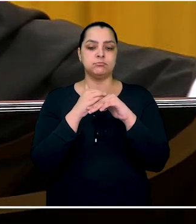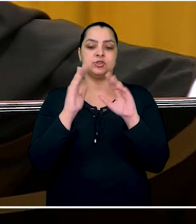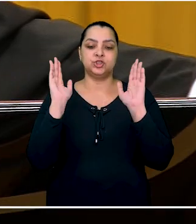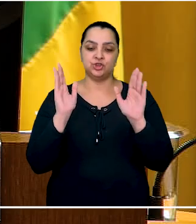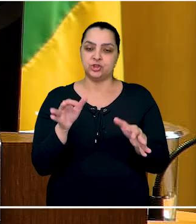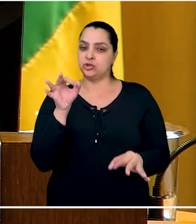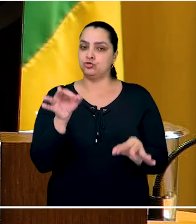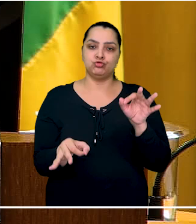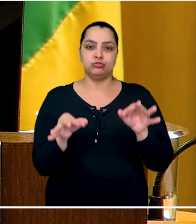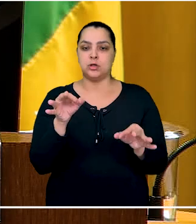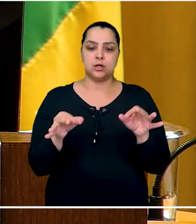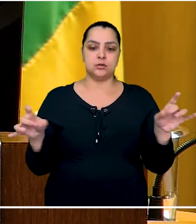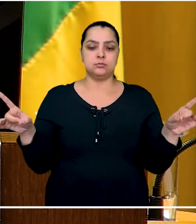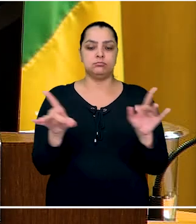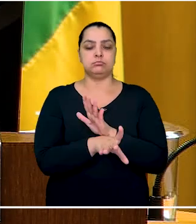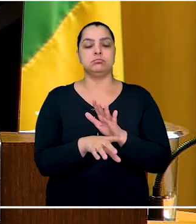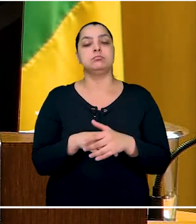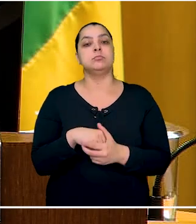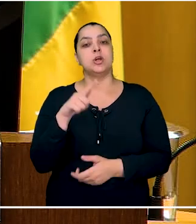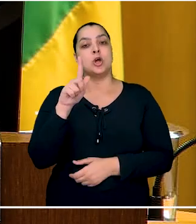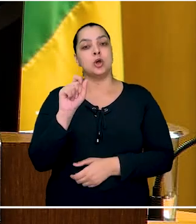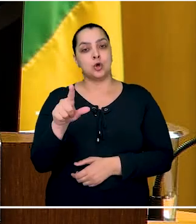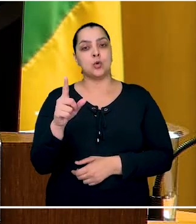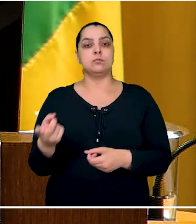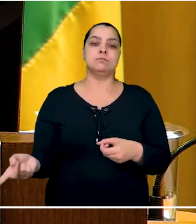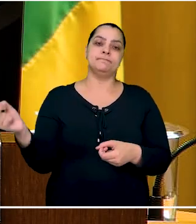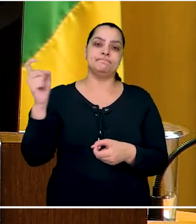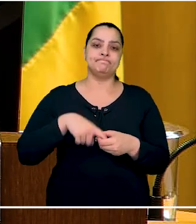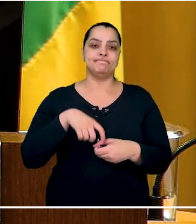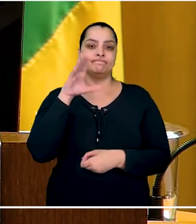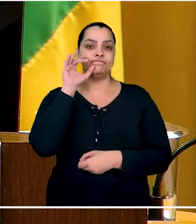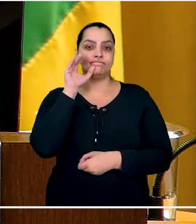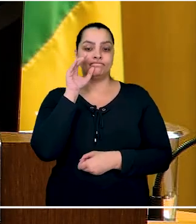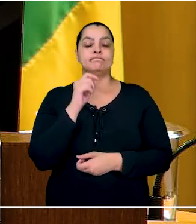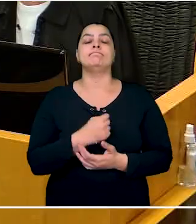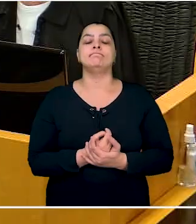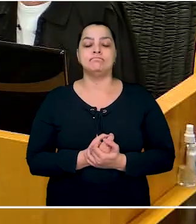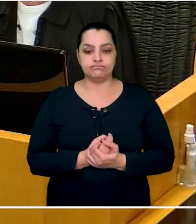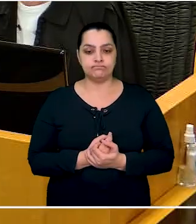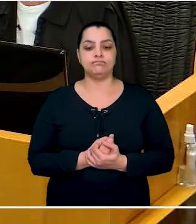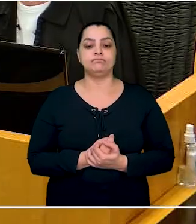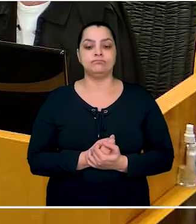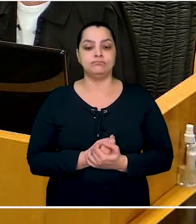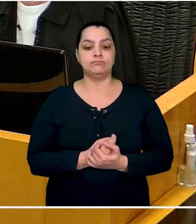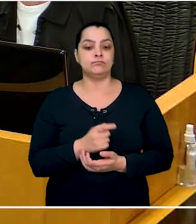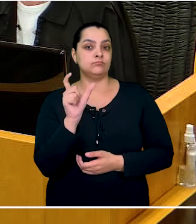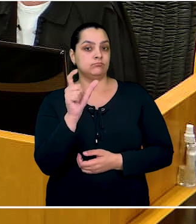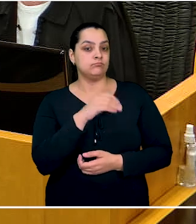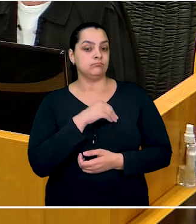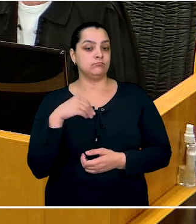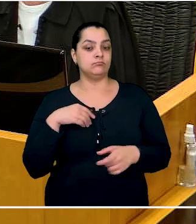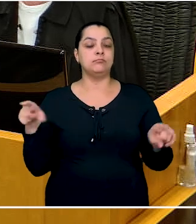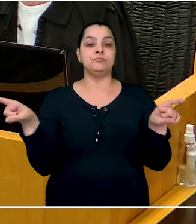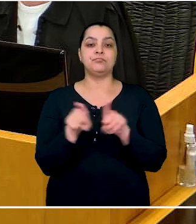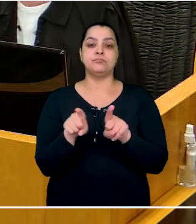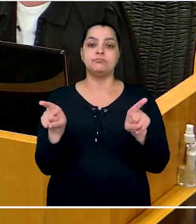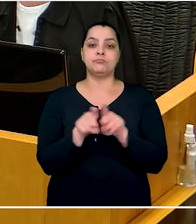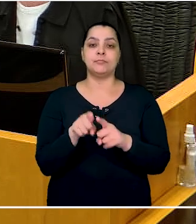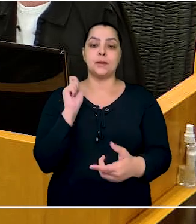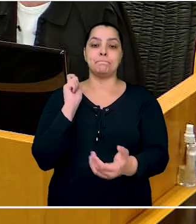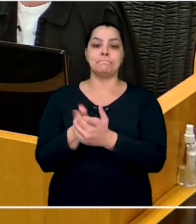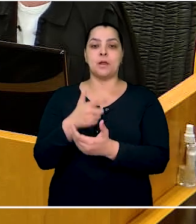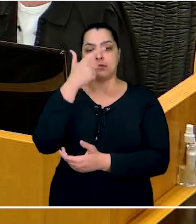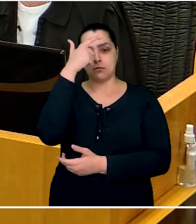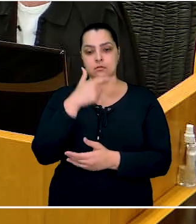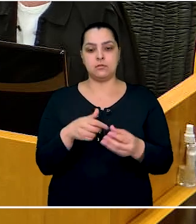caso transitou em julgado. Com isso, a Gol vai ter de reintegrar a comissária e restabelecer o plano de saúde dela, além de